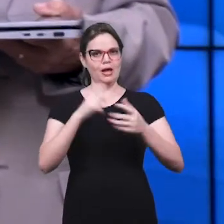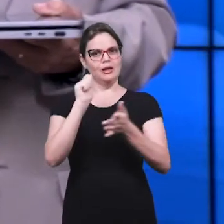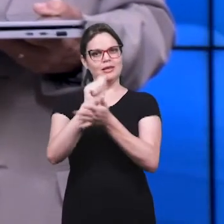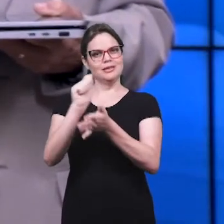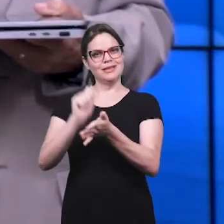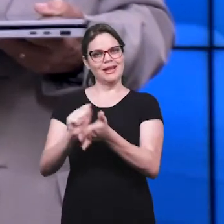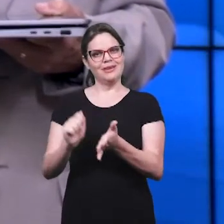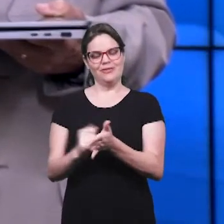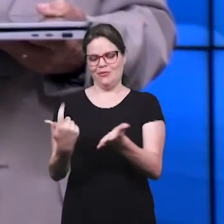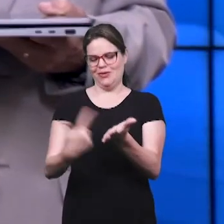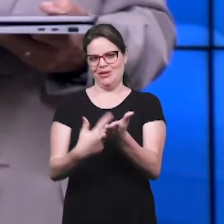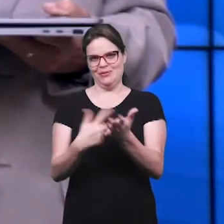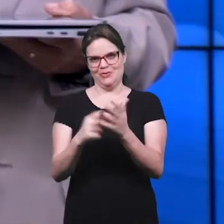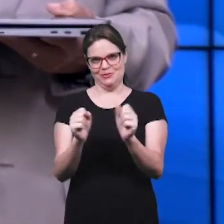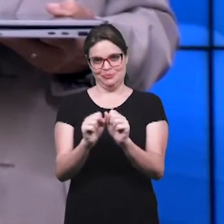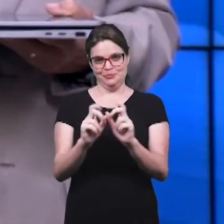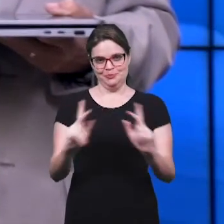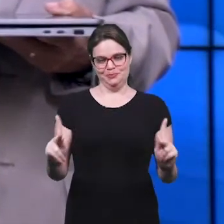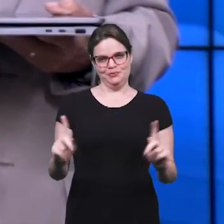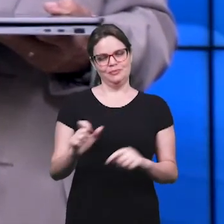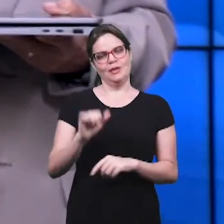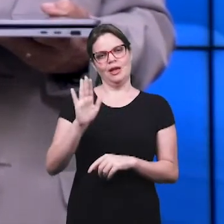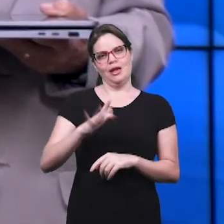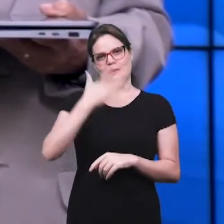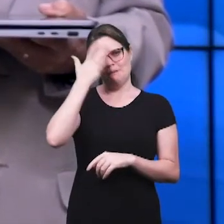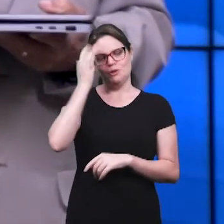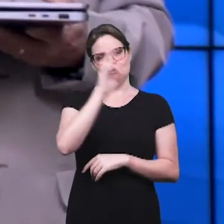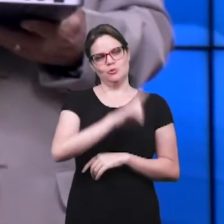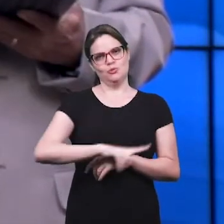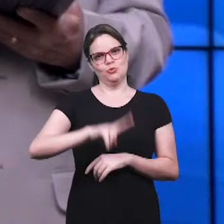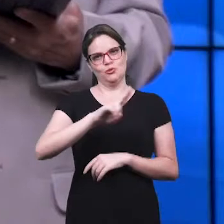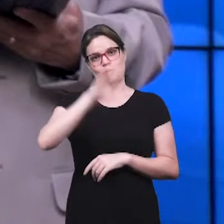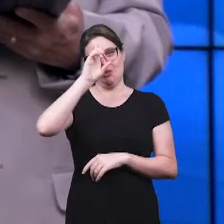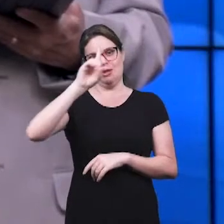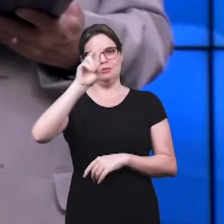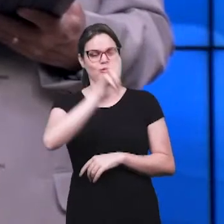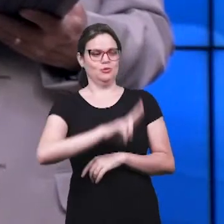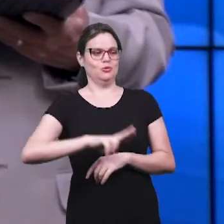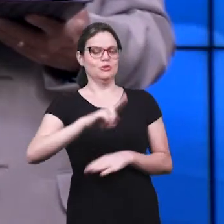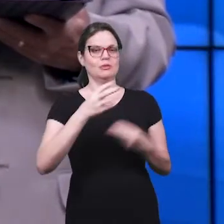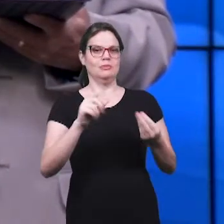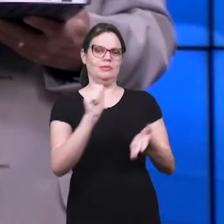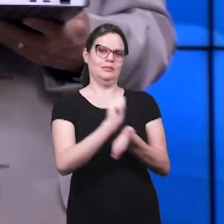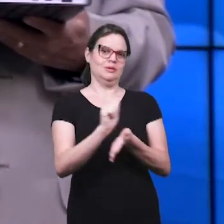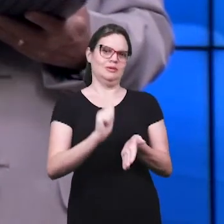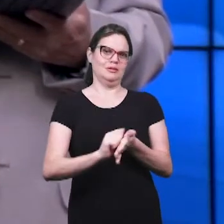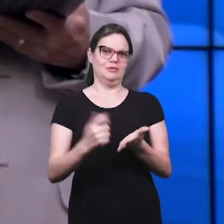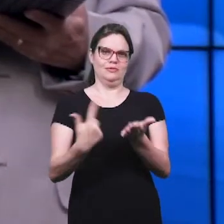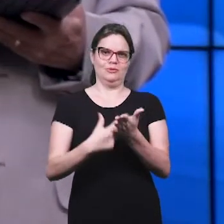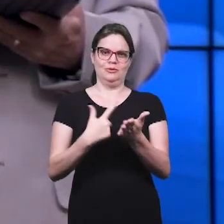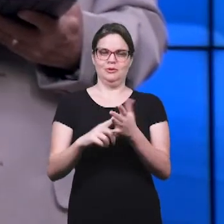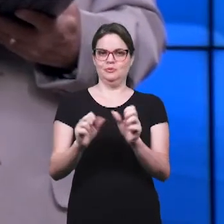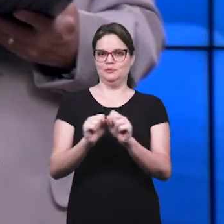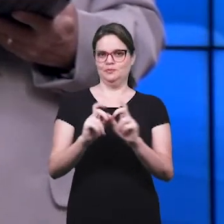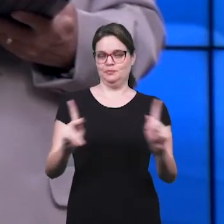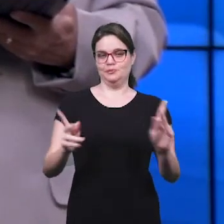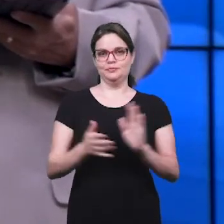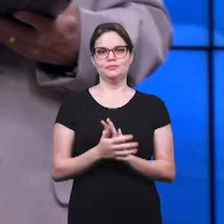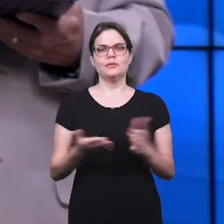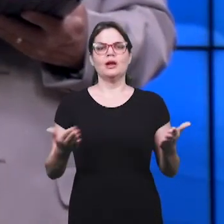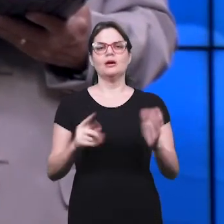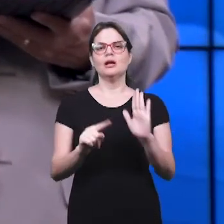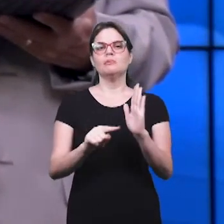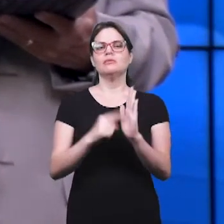o livro de Apocalipse, foi o escritor do livro de Apocalipse. E nós vamos então à nossa primeira pergunta. A primeira pergunta que